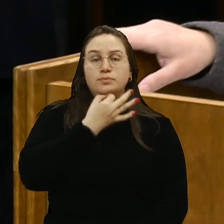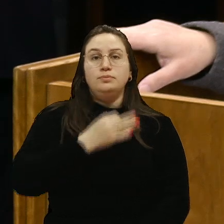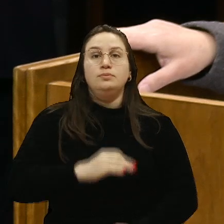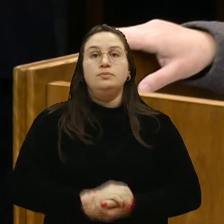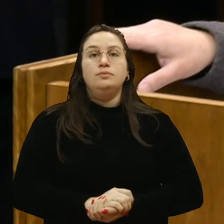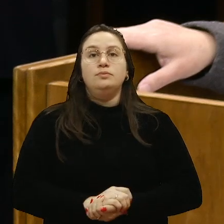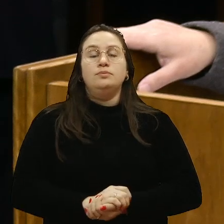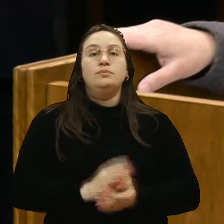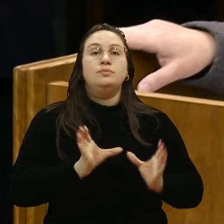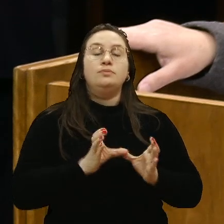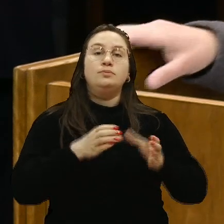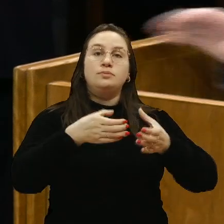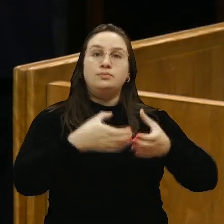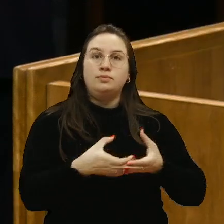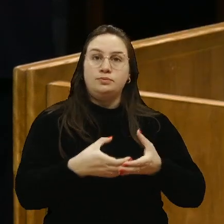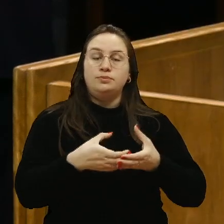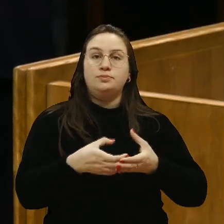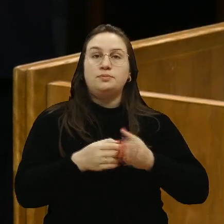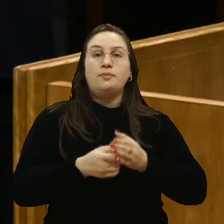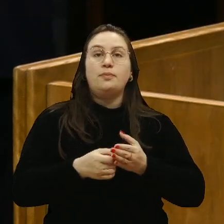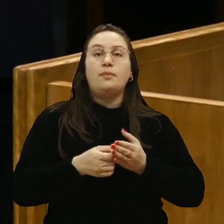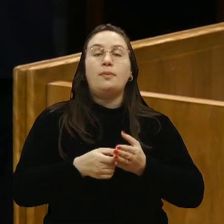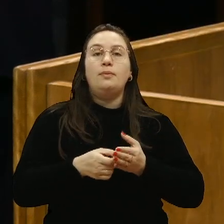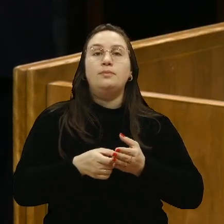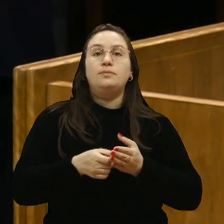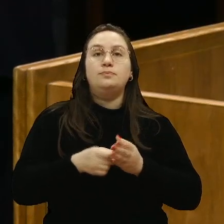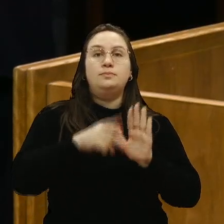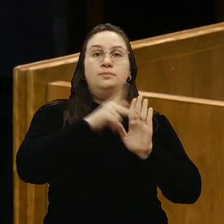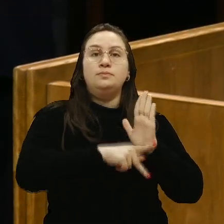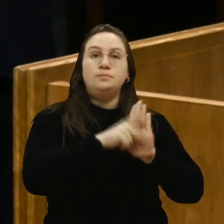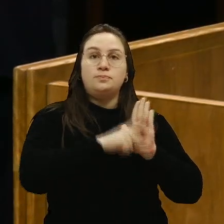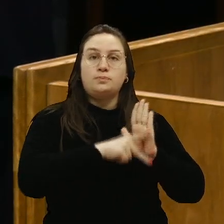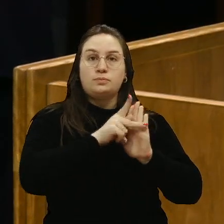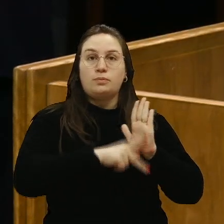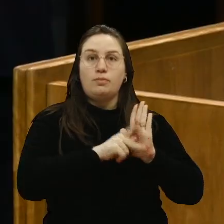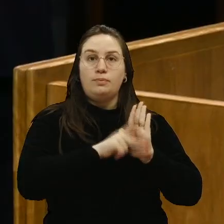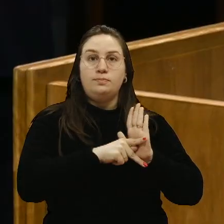A comissão recebeu para apreciação o referido projeto.